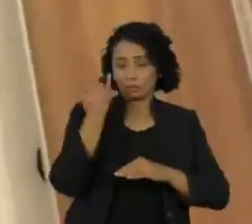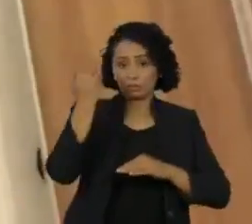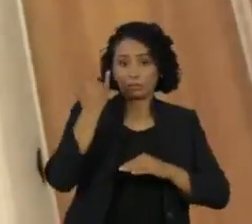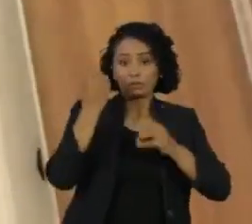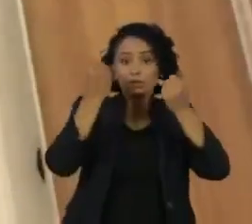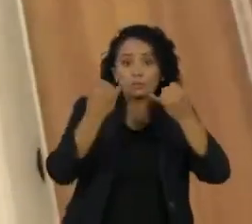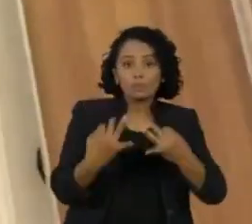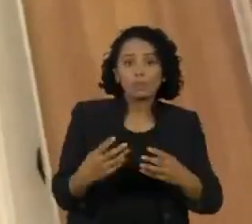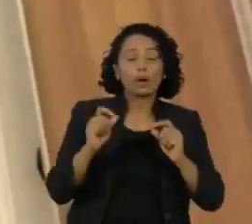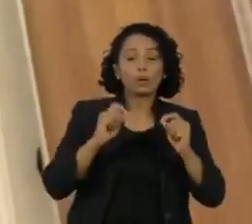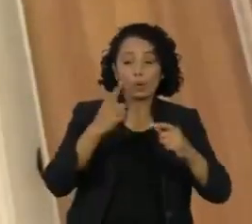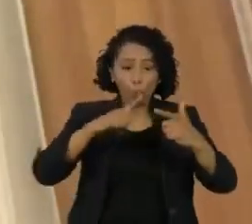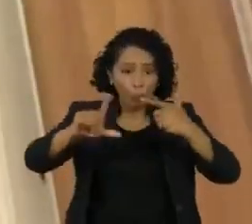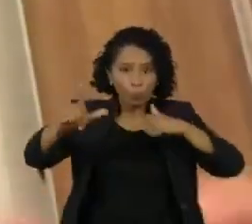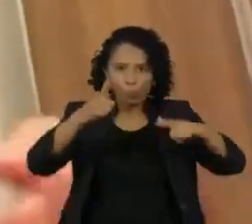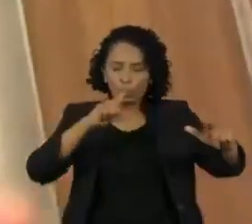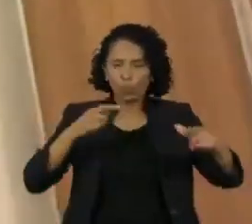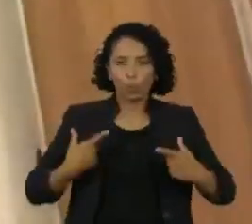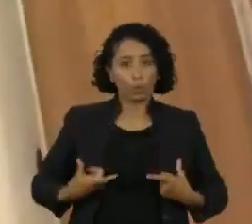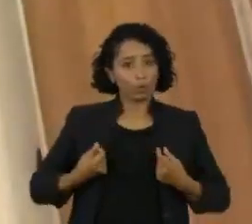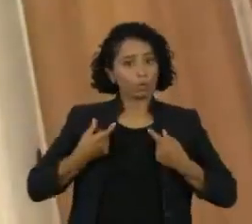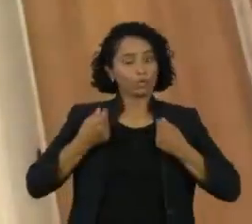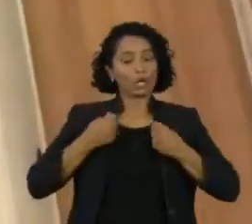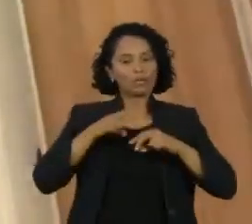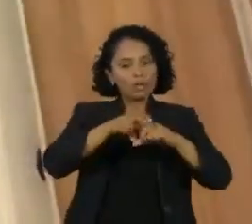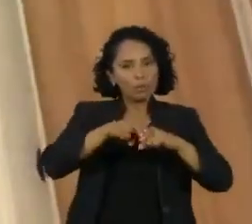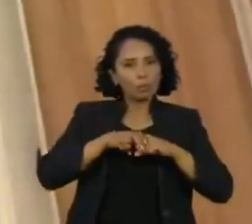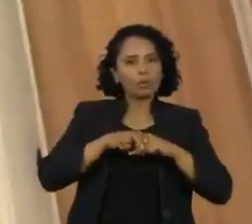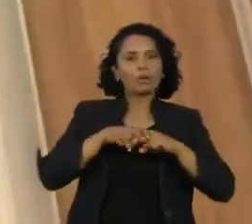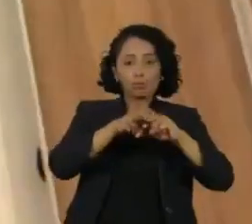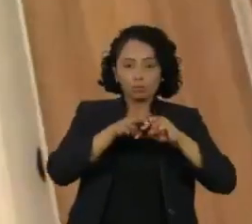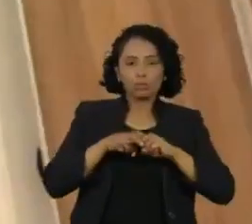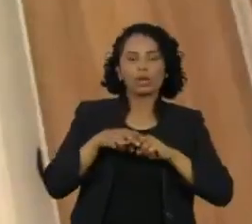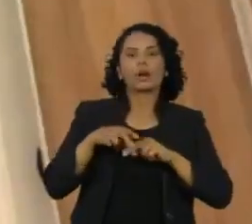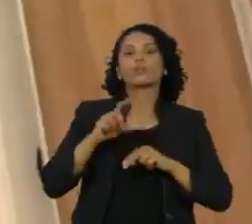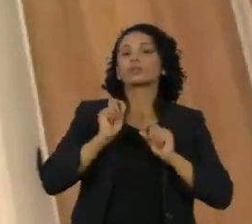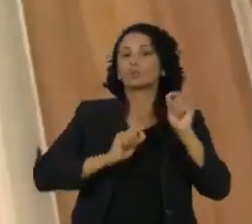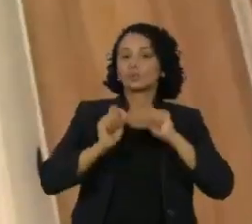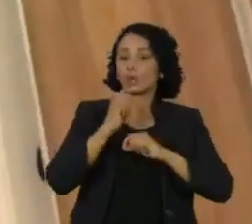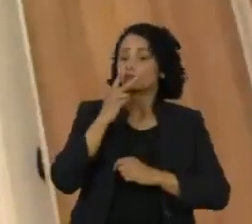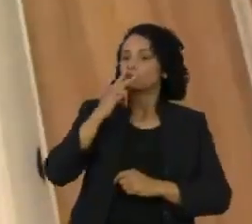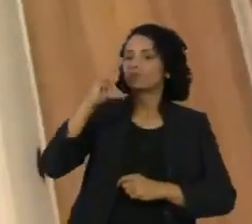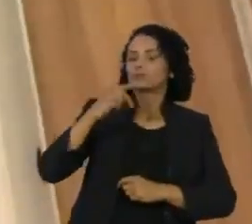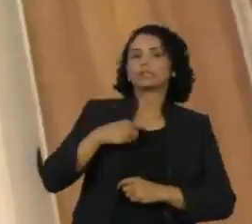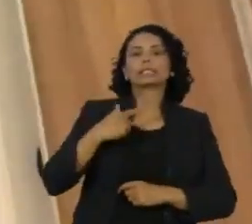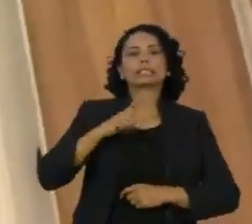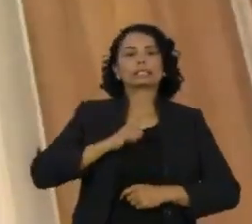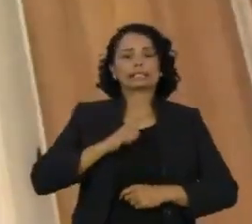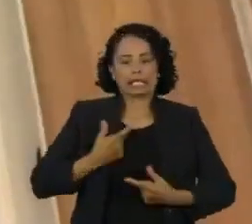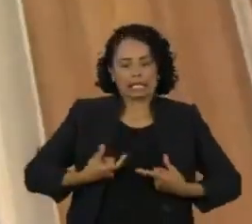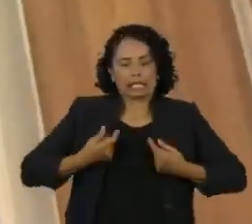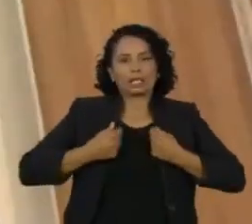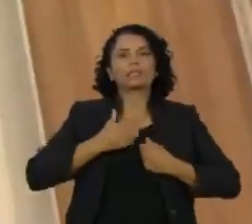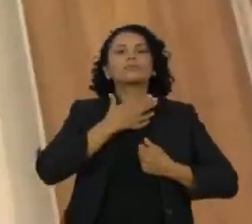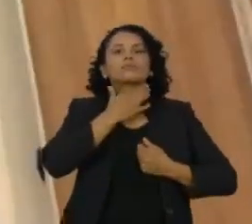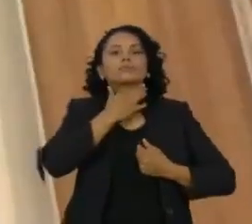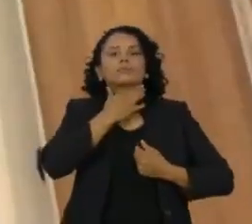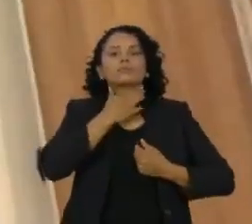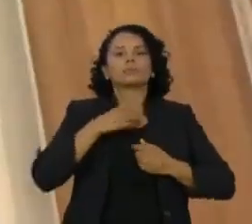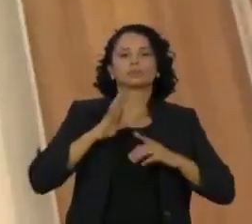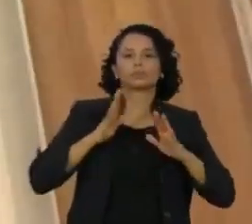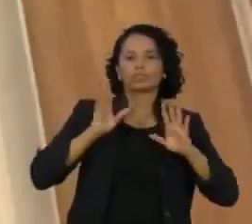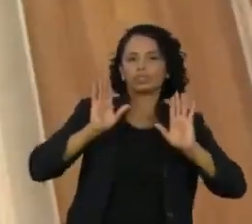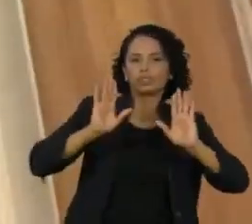estão relacionados ao uso do tabaco. Então, os cânceres de cabeça e pescoço, né, língua, boca, faringe, laringe, câncer